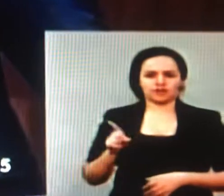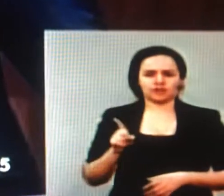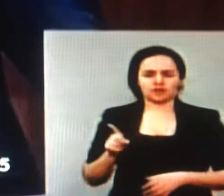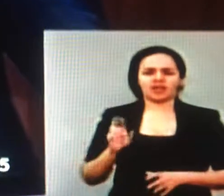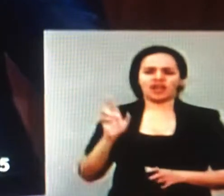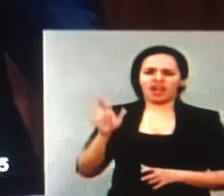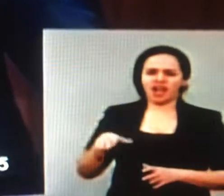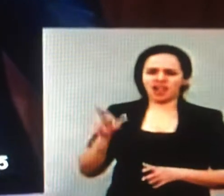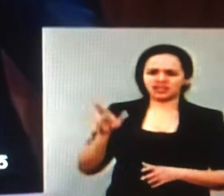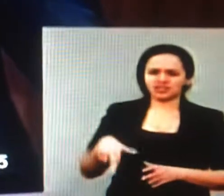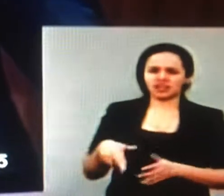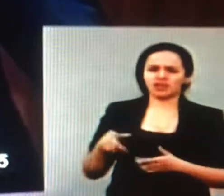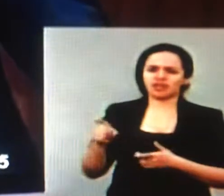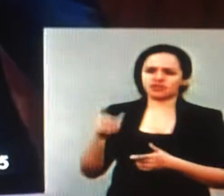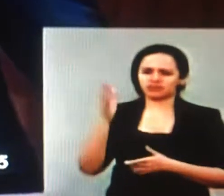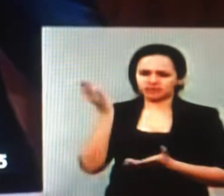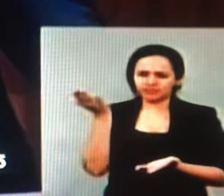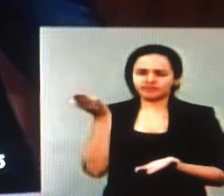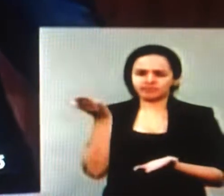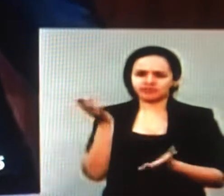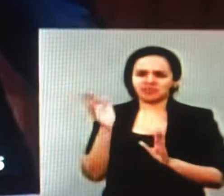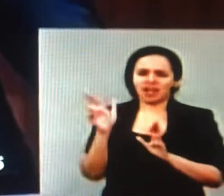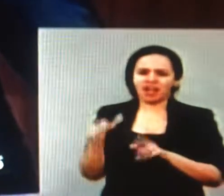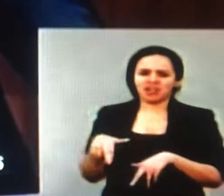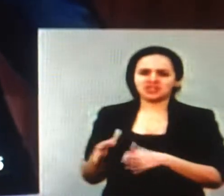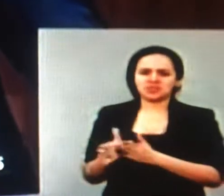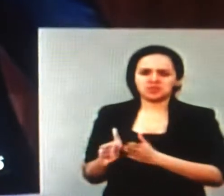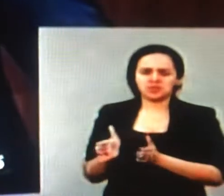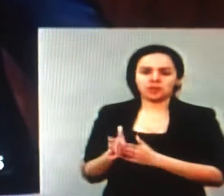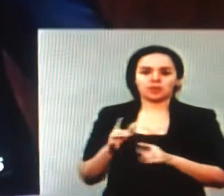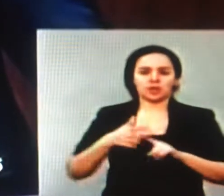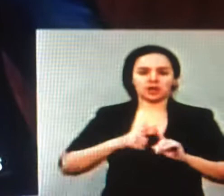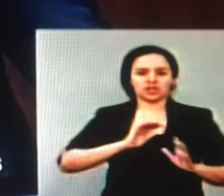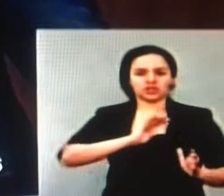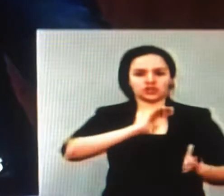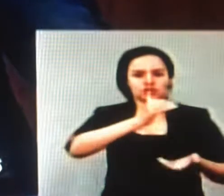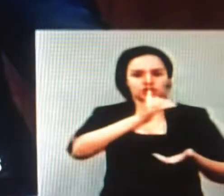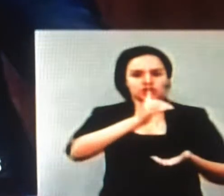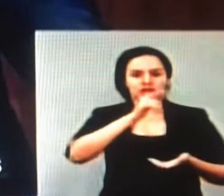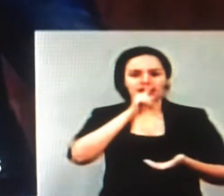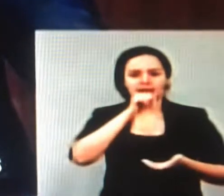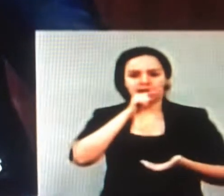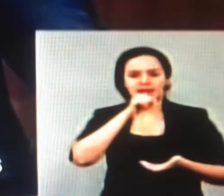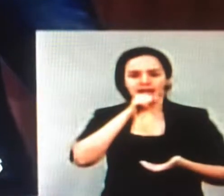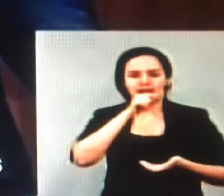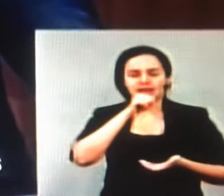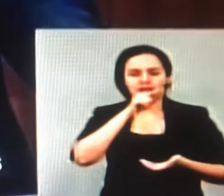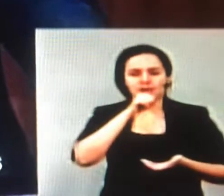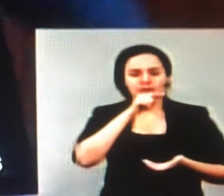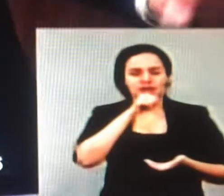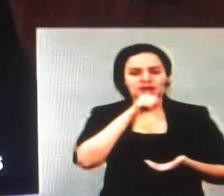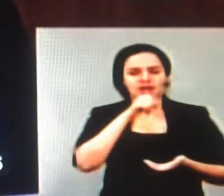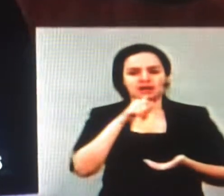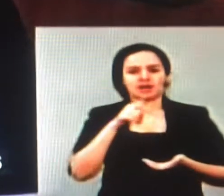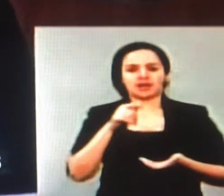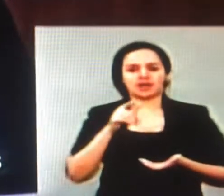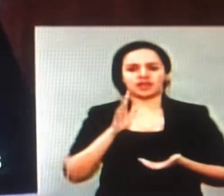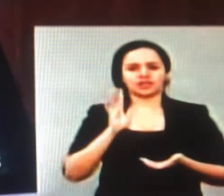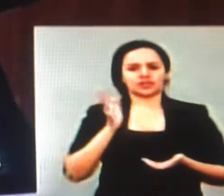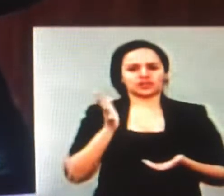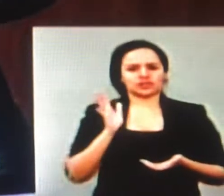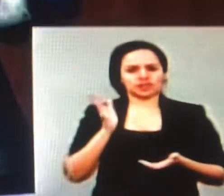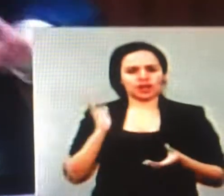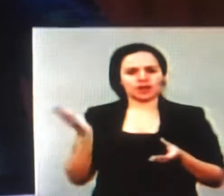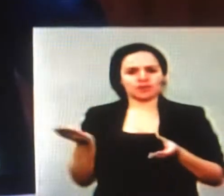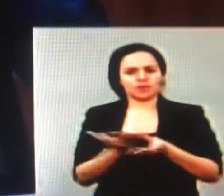razão nisso. E saiba que, inclusive, essa questão dessas cisternas, que são aquelas cisternas de polietileno, foi alvo de denúncia